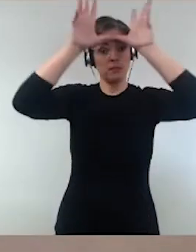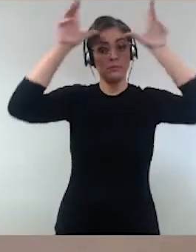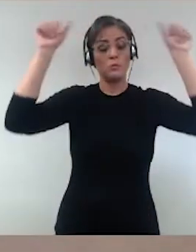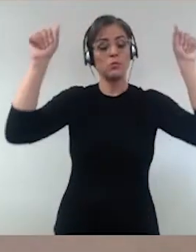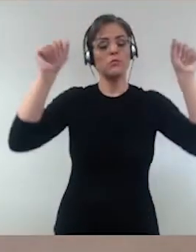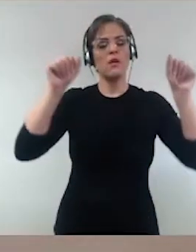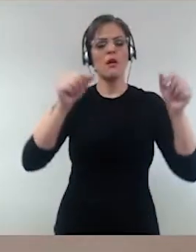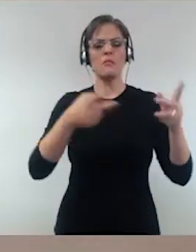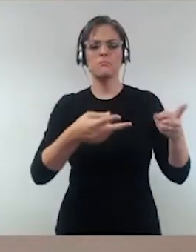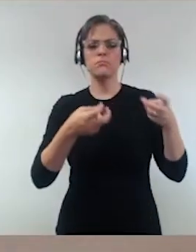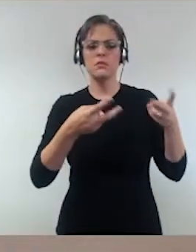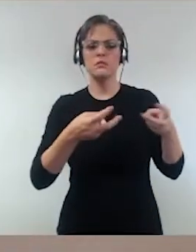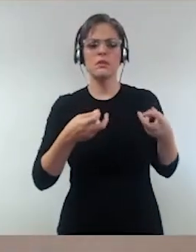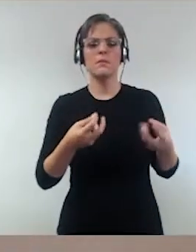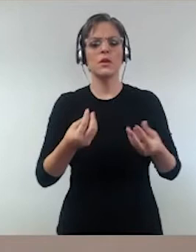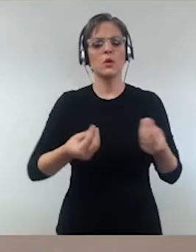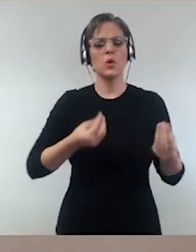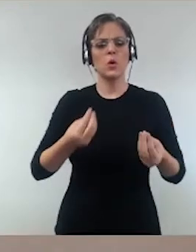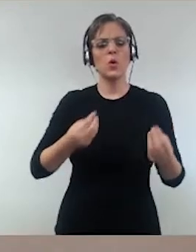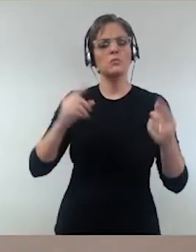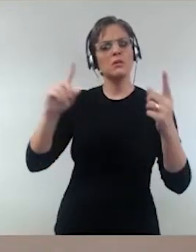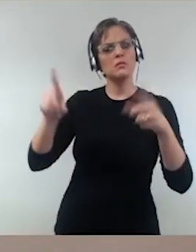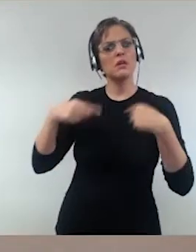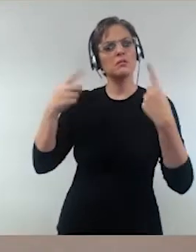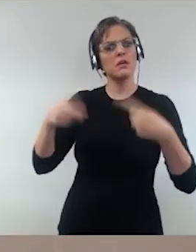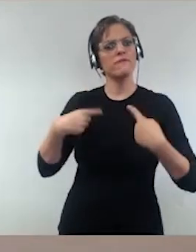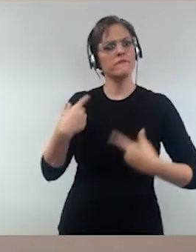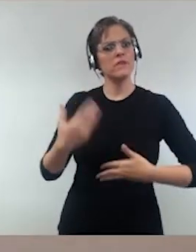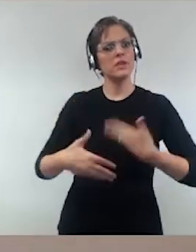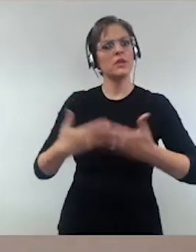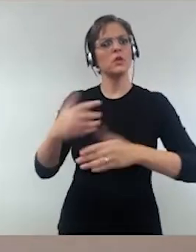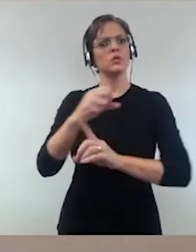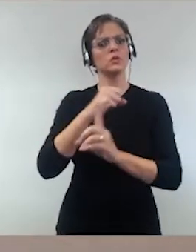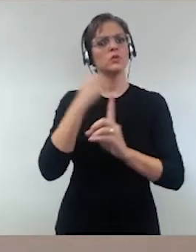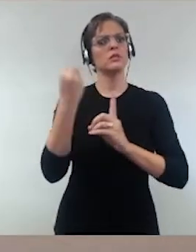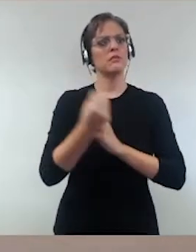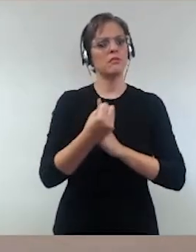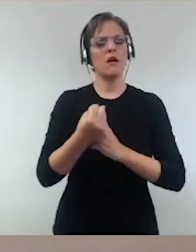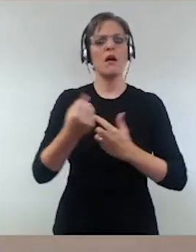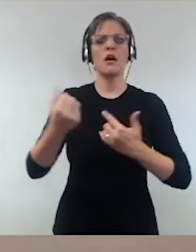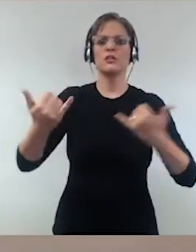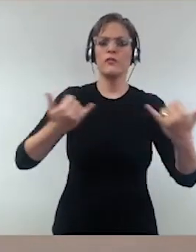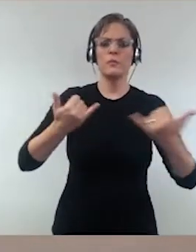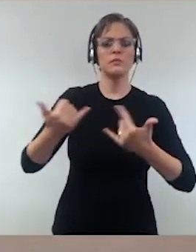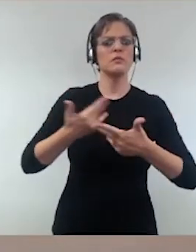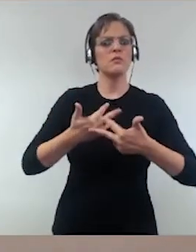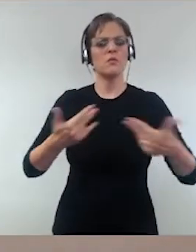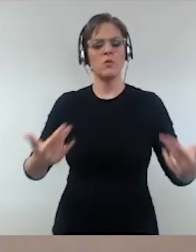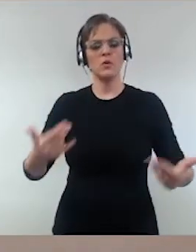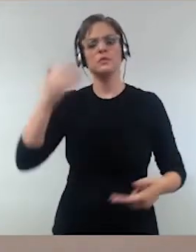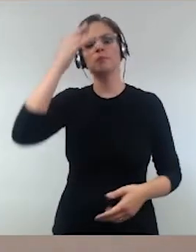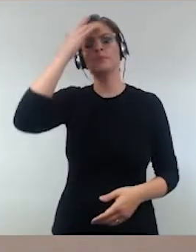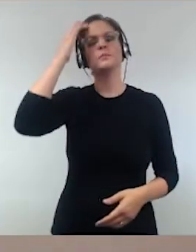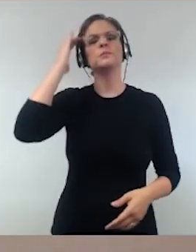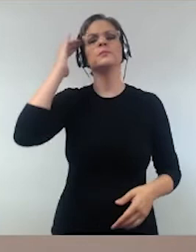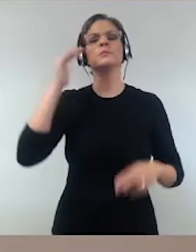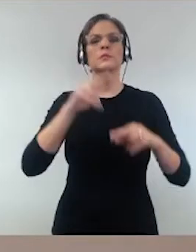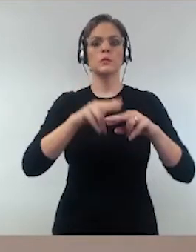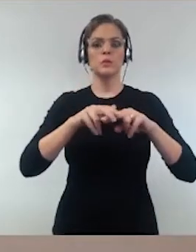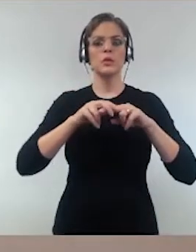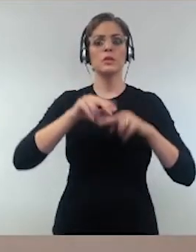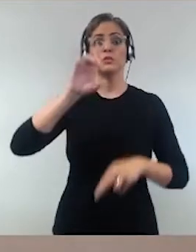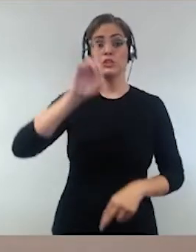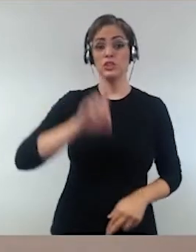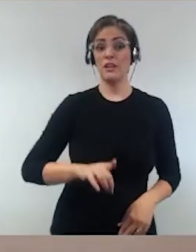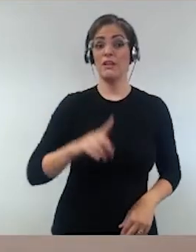se moldar aos novos desafios que vão surgindo na sociedade da informação. E é interessante, então, que esse direito geral à